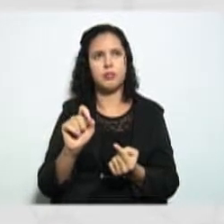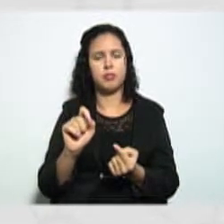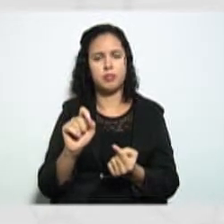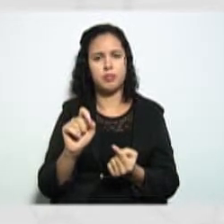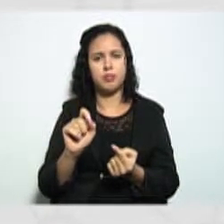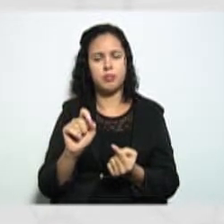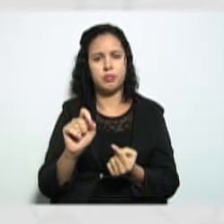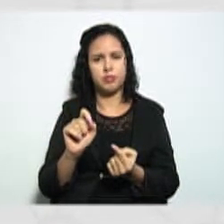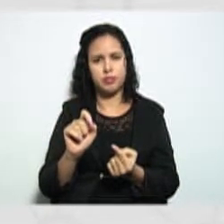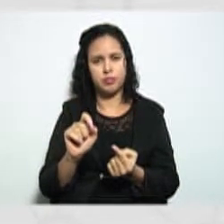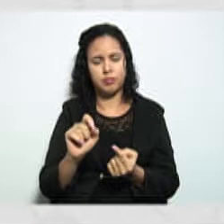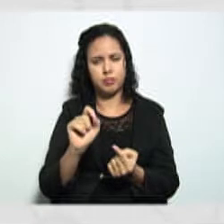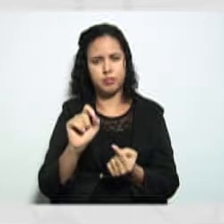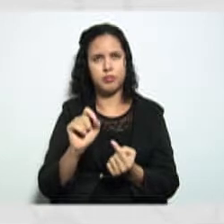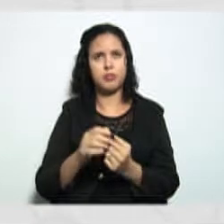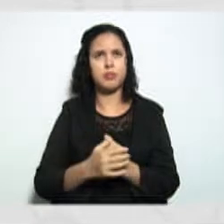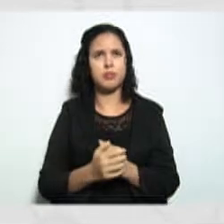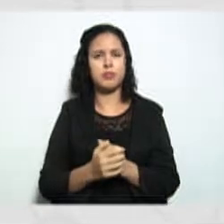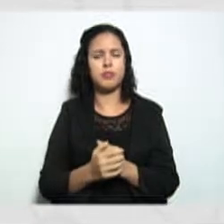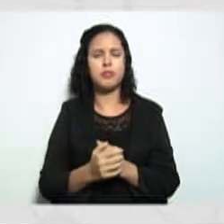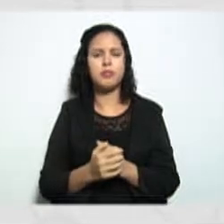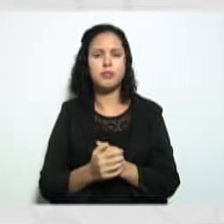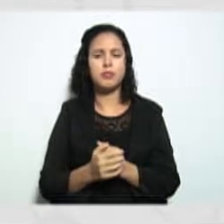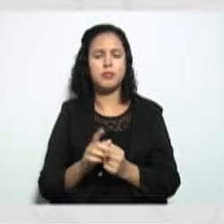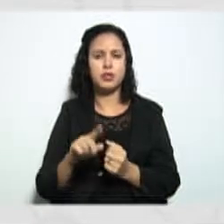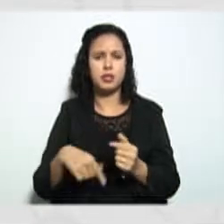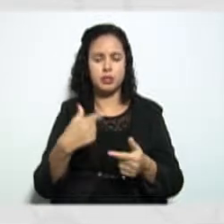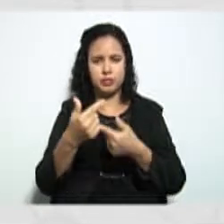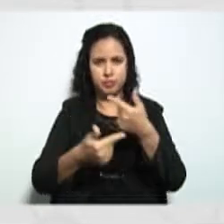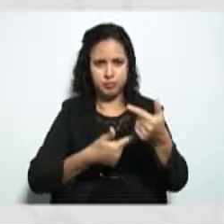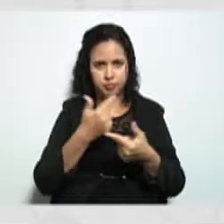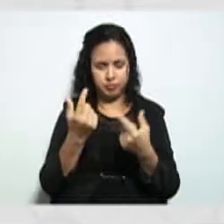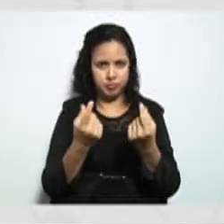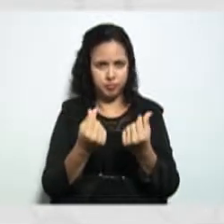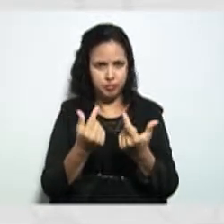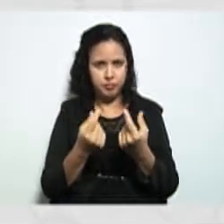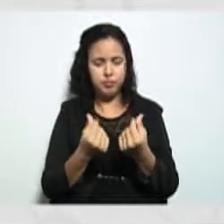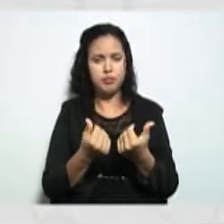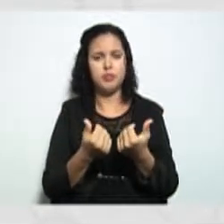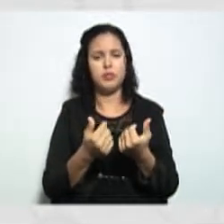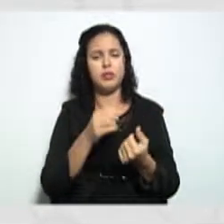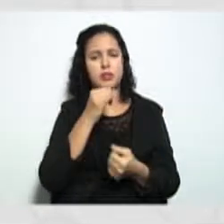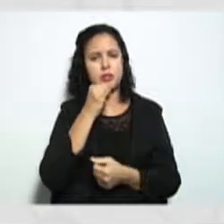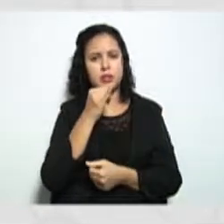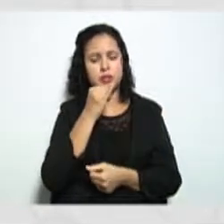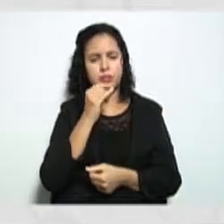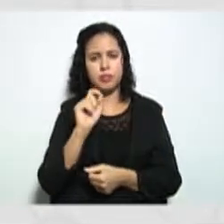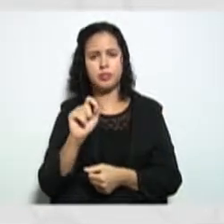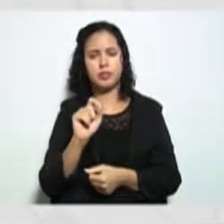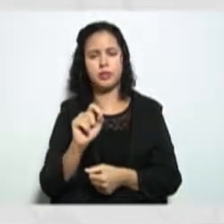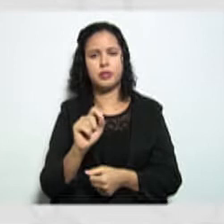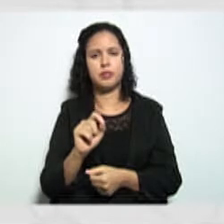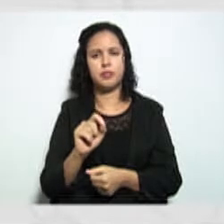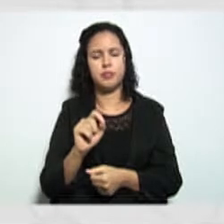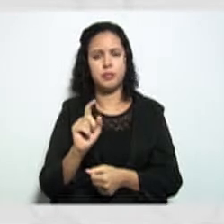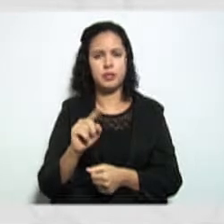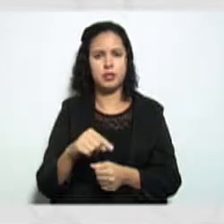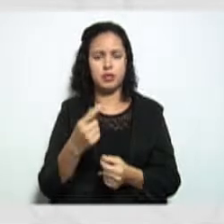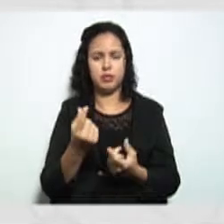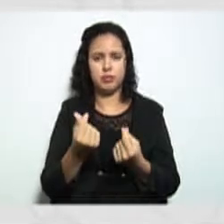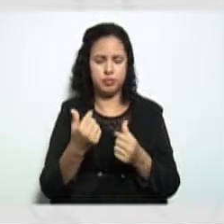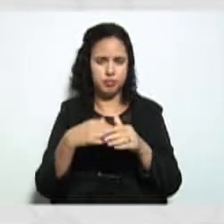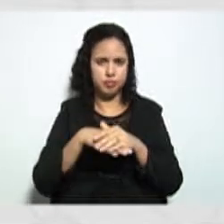do cooperativismo tem como principal objetivo a prestação de serviços financeiros. A gente tem alguns exemplos desses serviços, por exemplo, reunir poupança